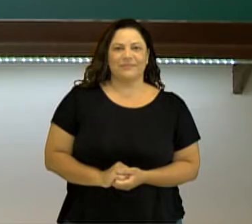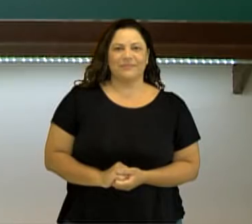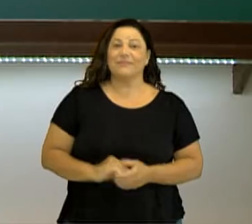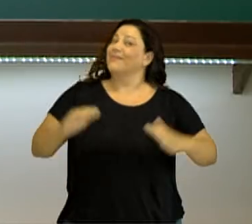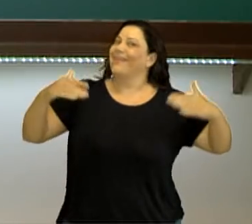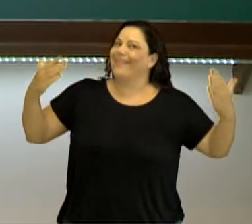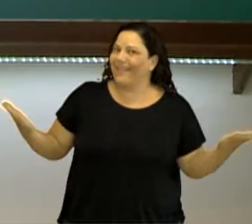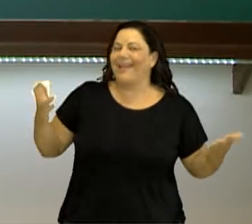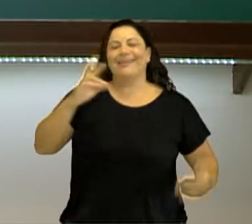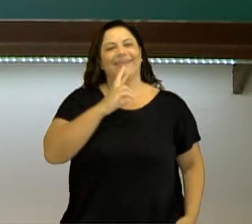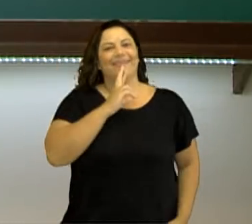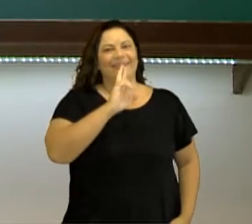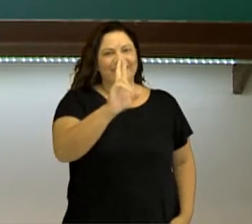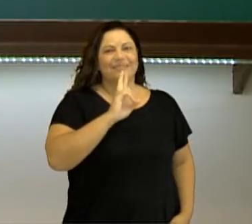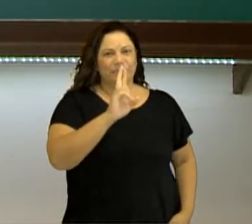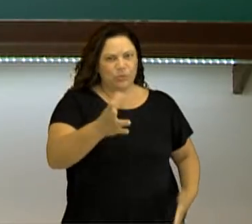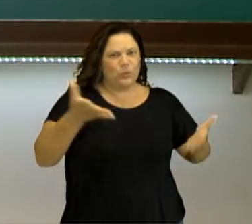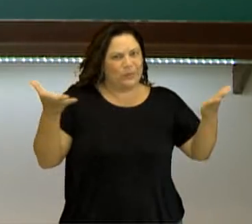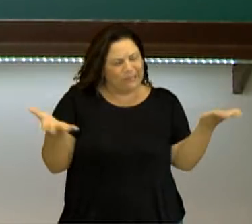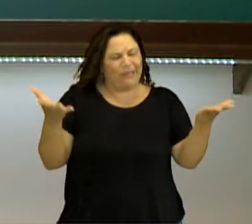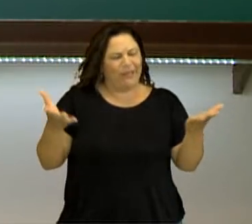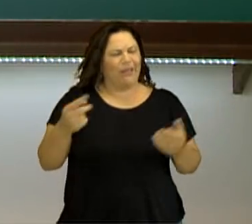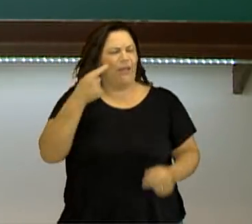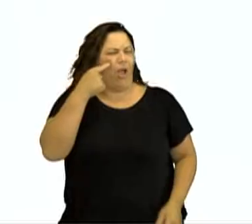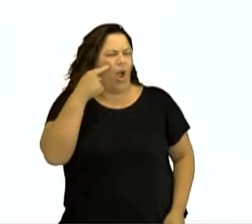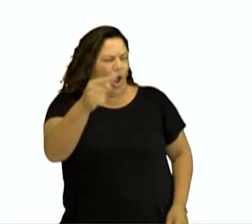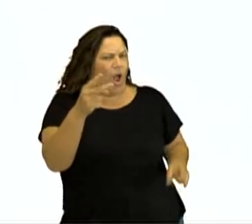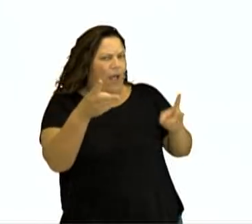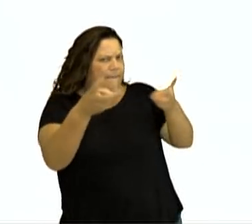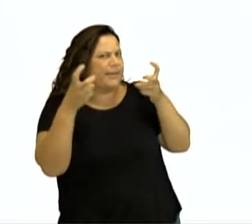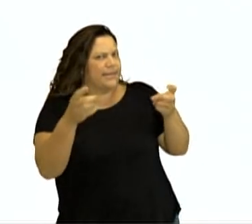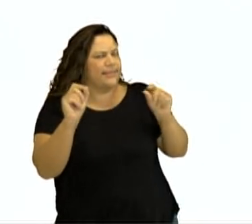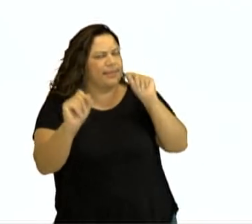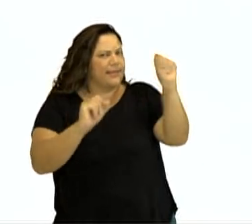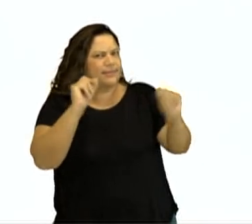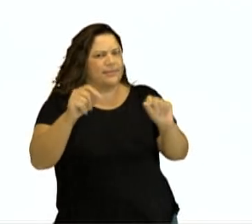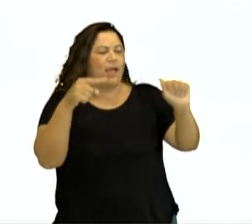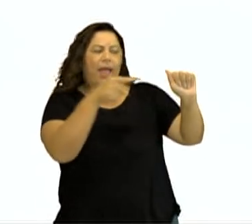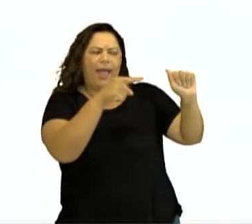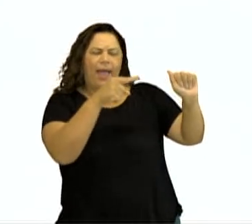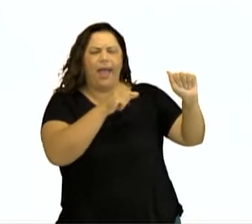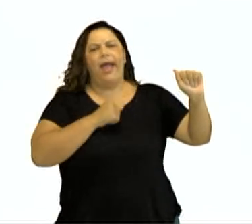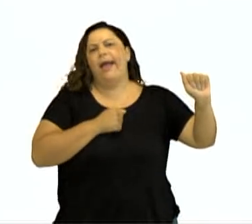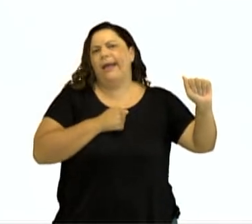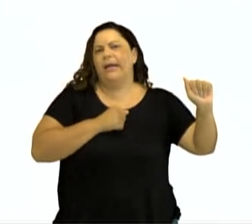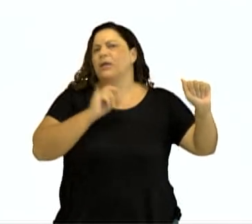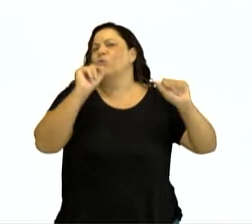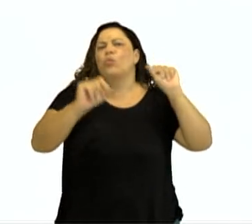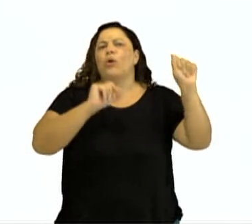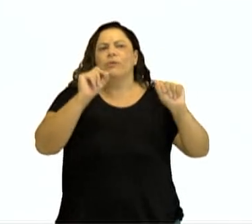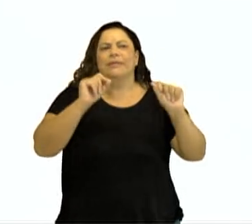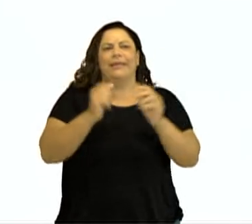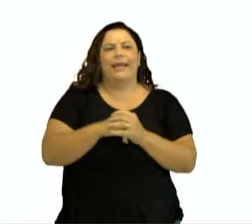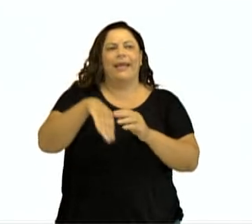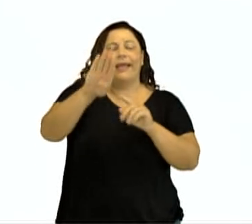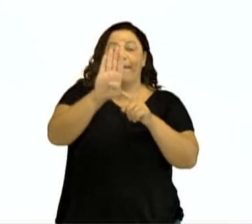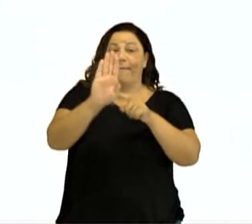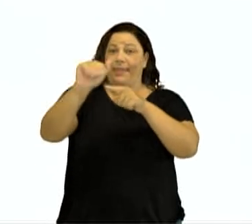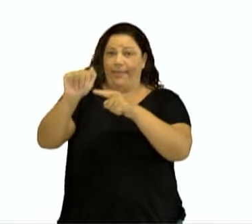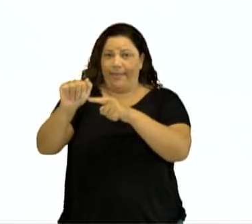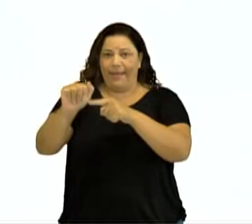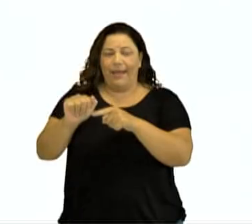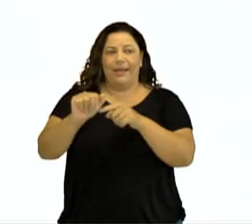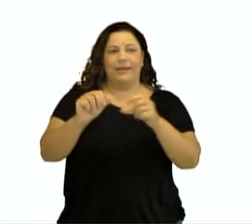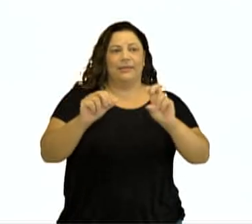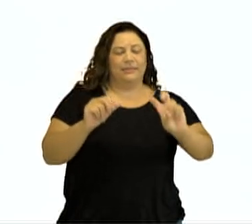E aí, pessoal, responderam? Aqui tem uma pegadinha, ó. Olha a alternativa A. Na alternativa A eu tenho bário, 56